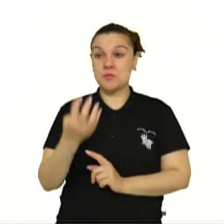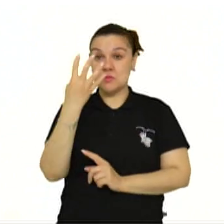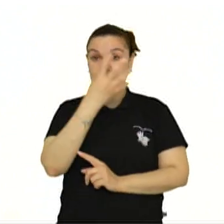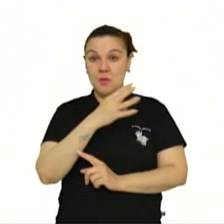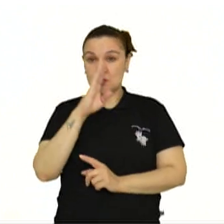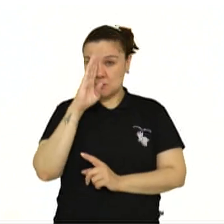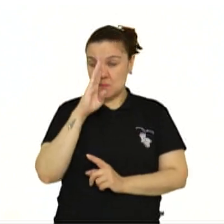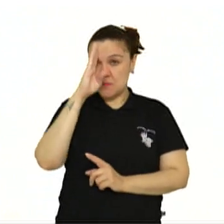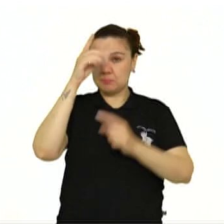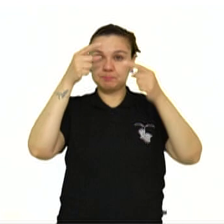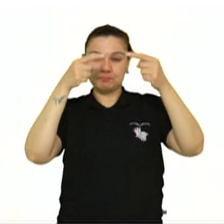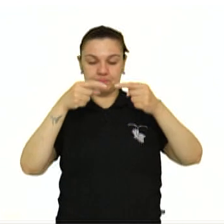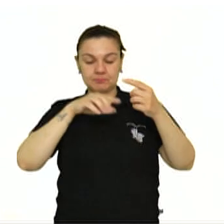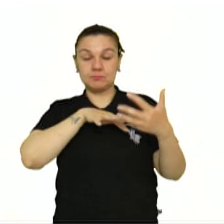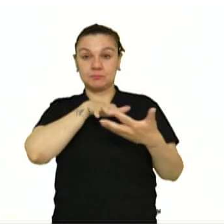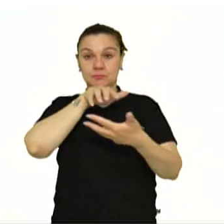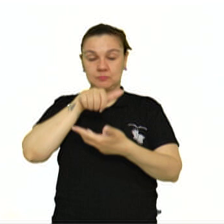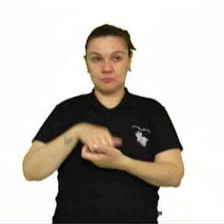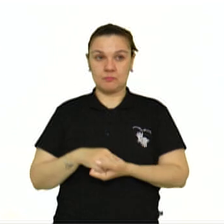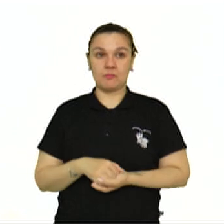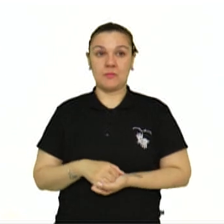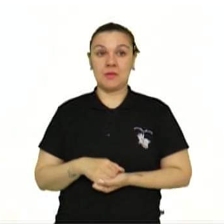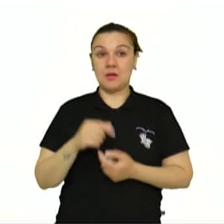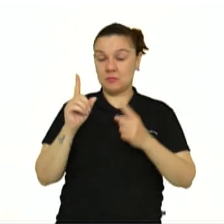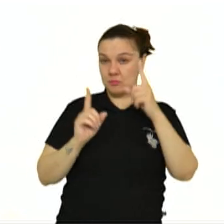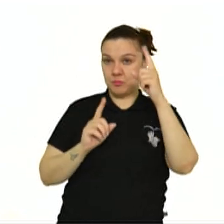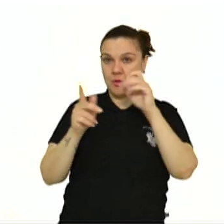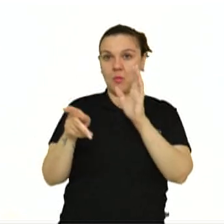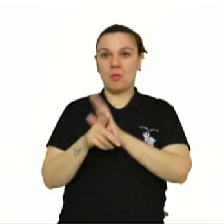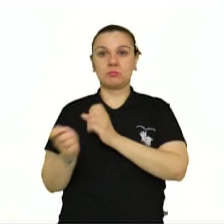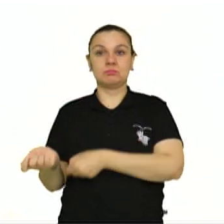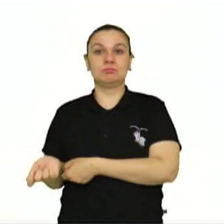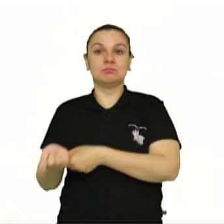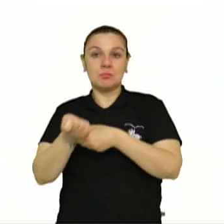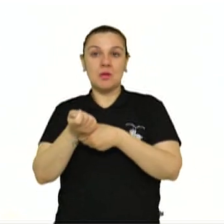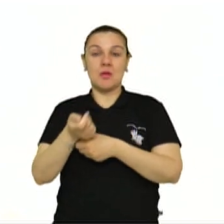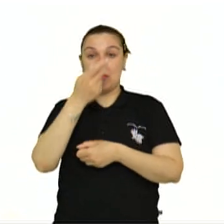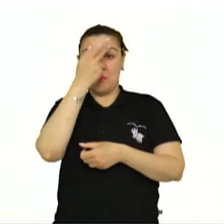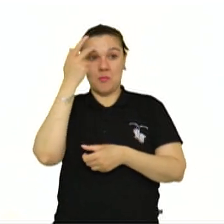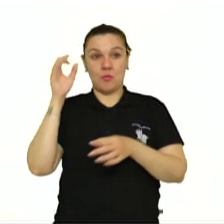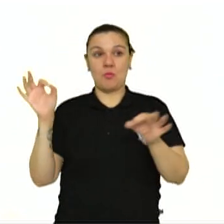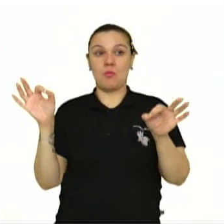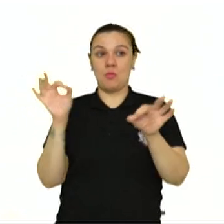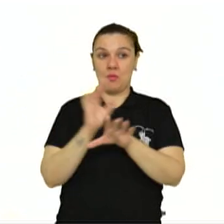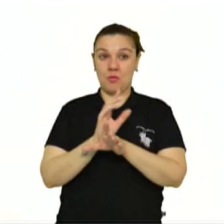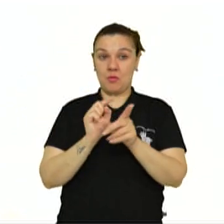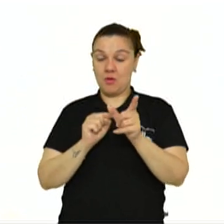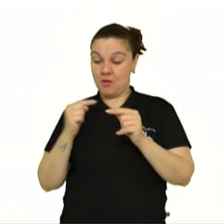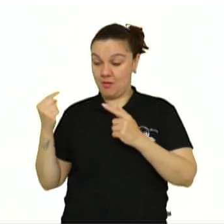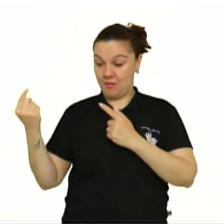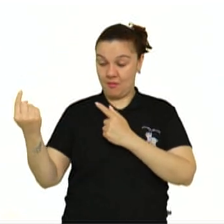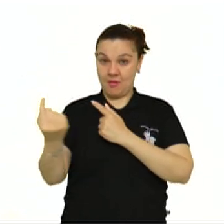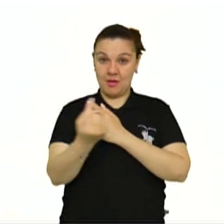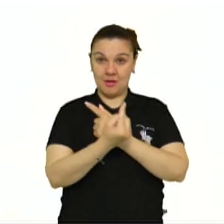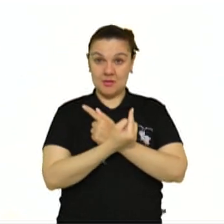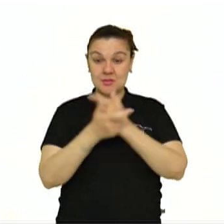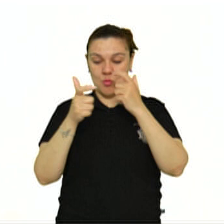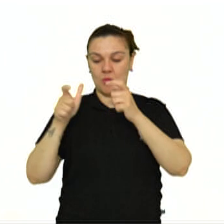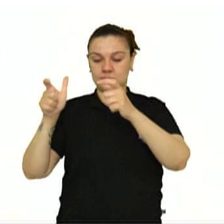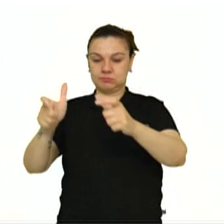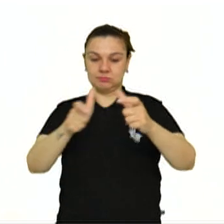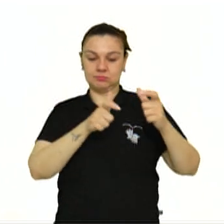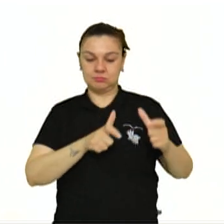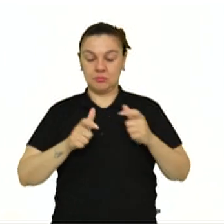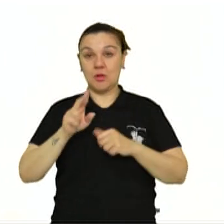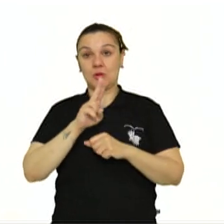4 principais torneios do mundo. A expressão veio do beisebol. Quando o jogador consegue completar de uma vez só as 4 bases, ele